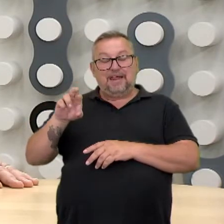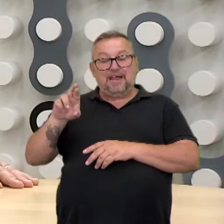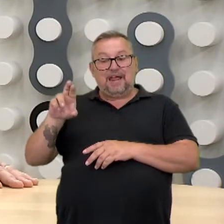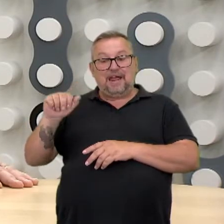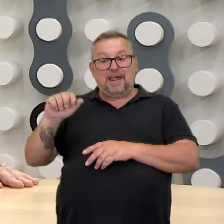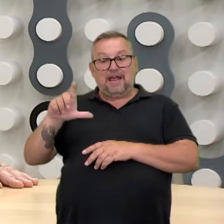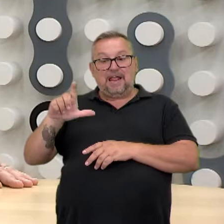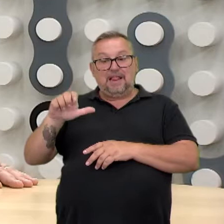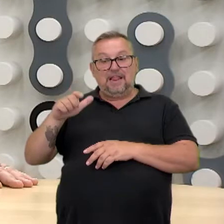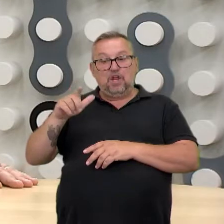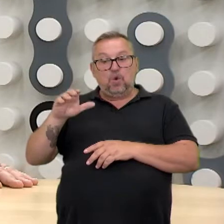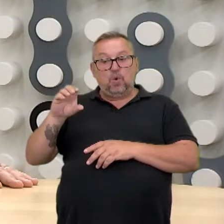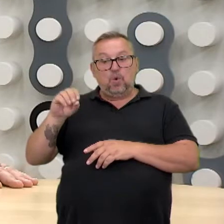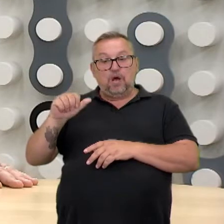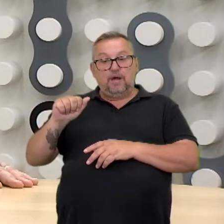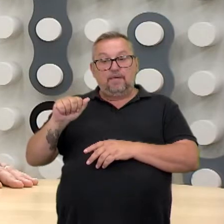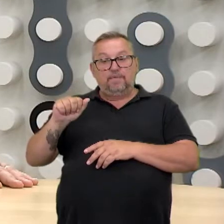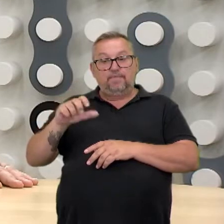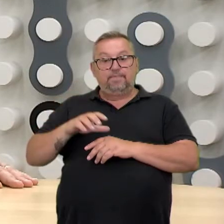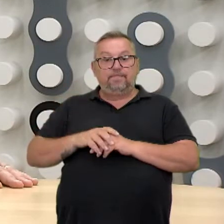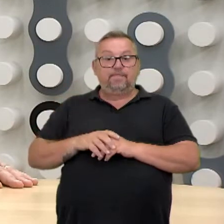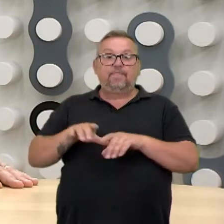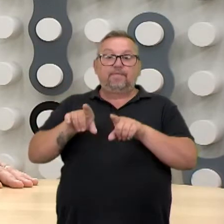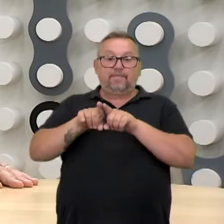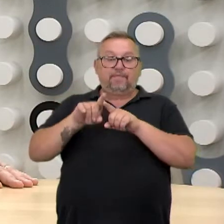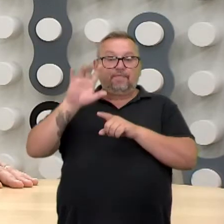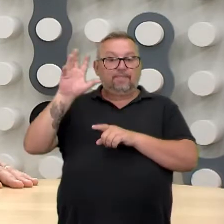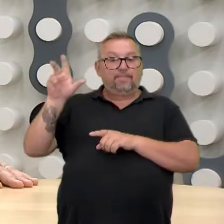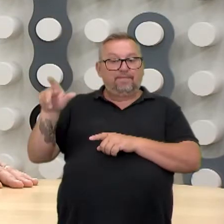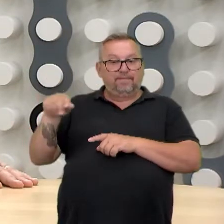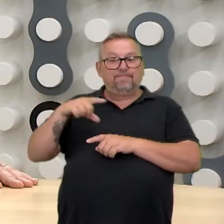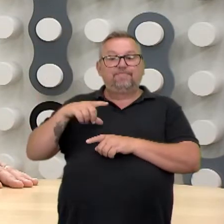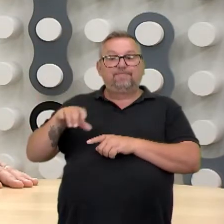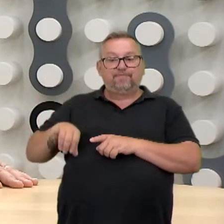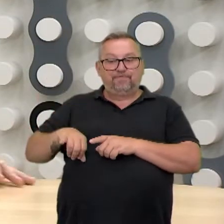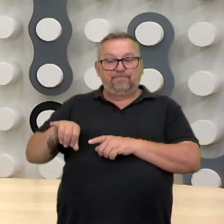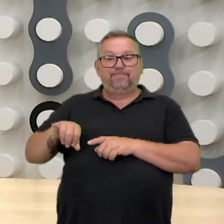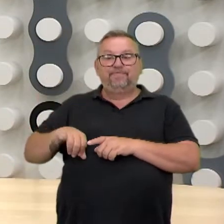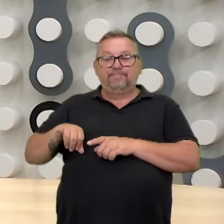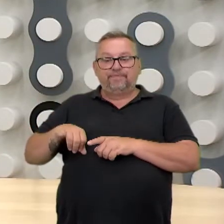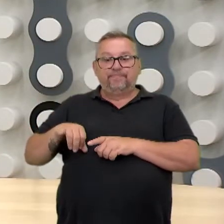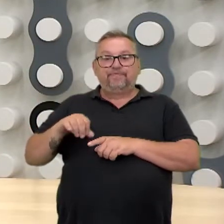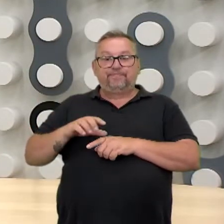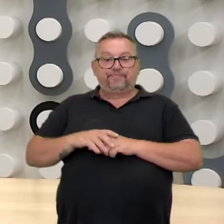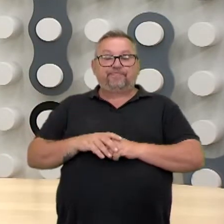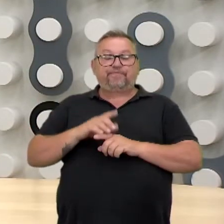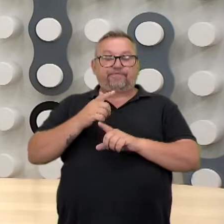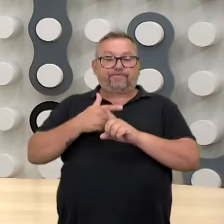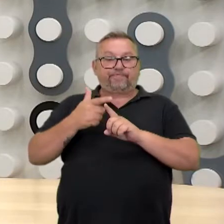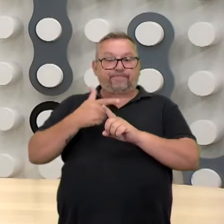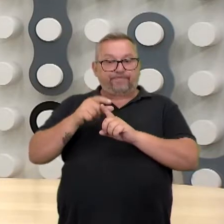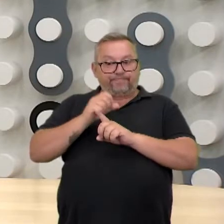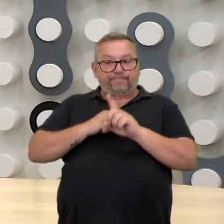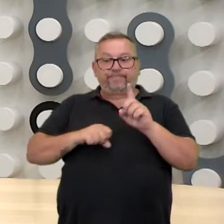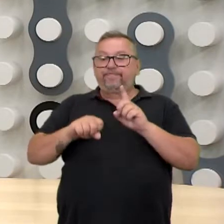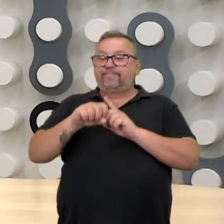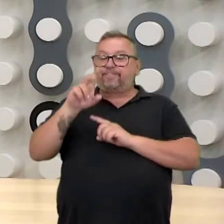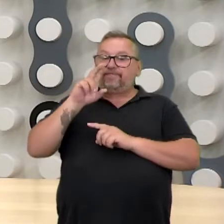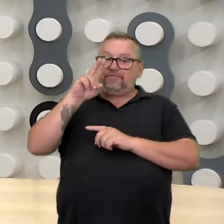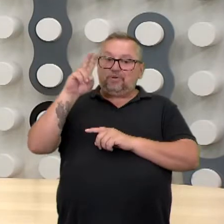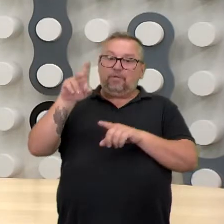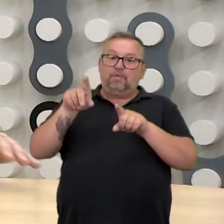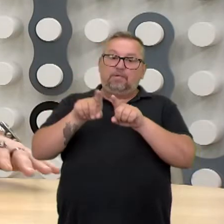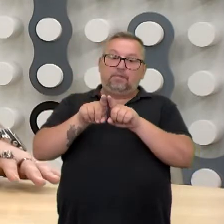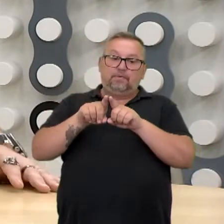outros países, principalmente do continente africano, né, que sofrem com consequências sociais muito graves, né? E